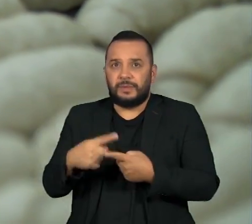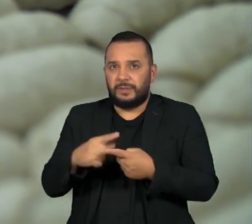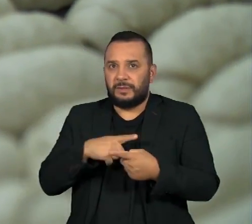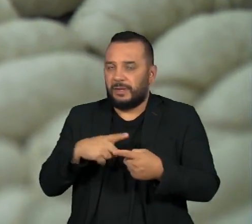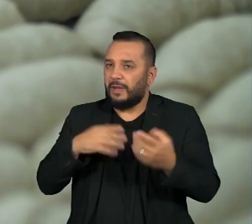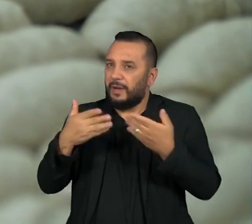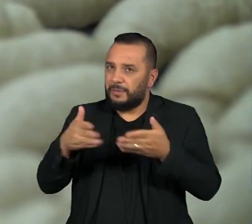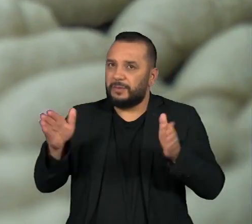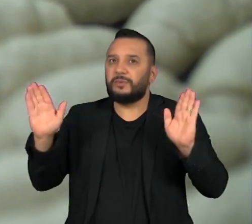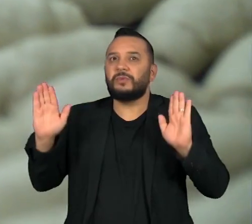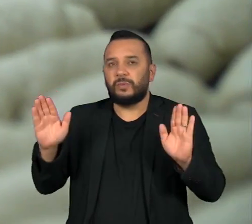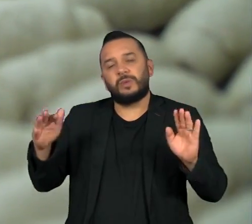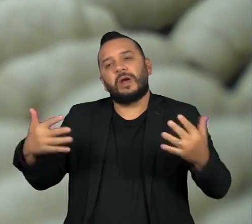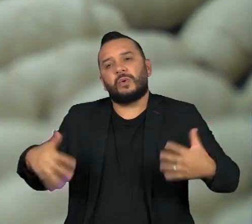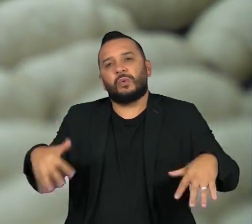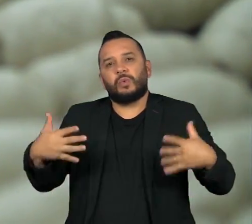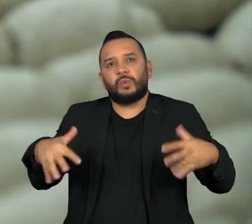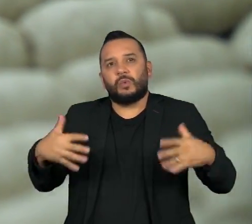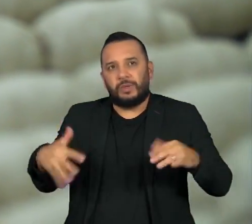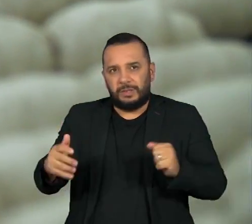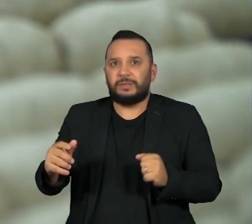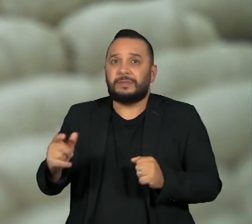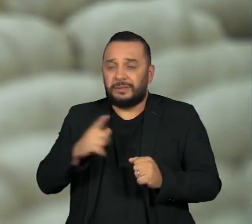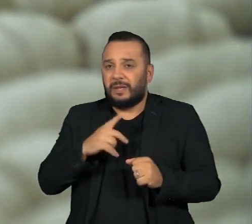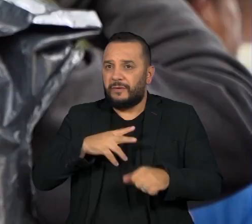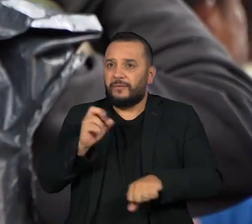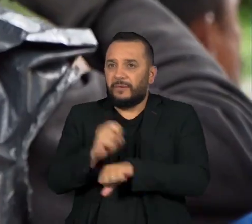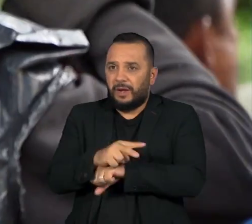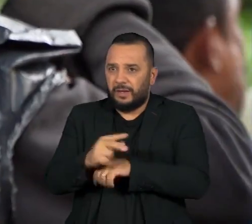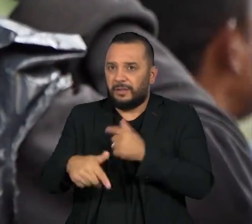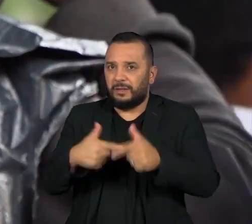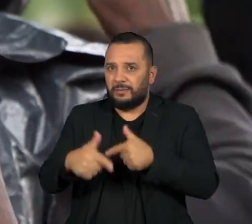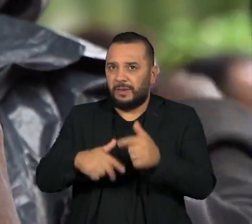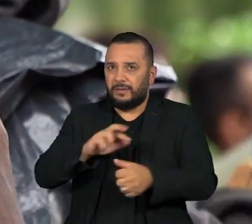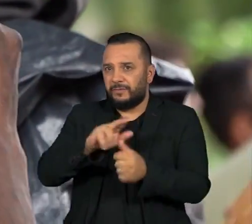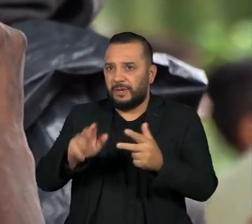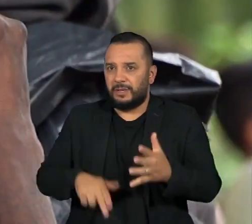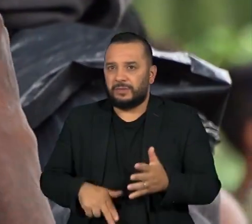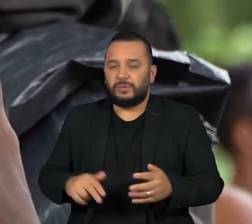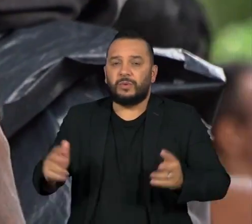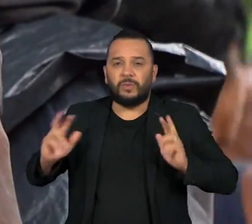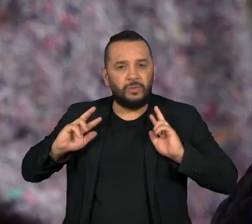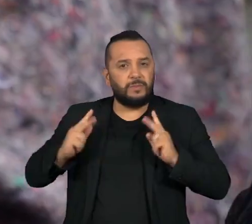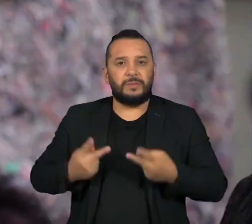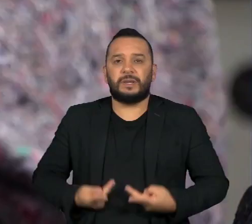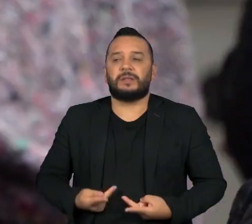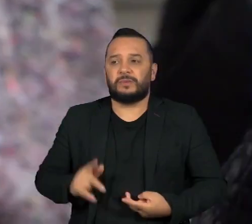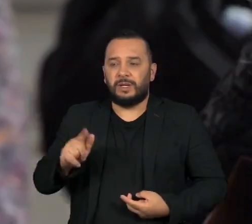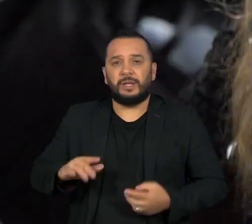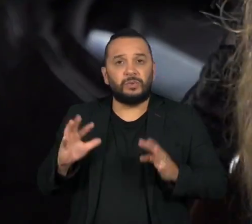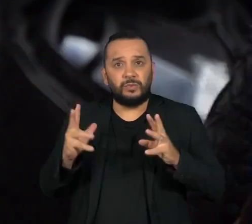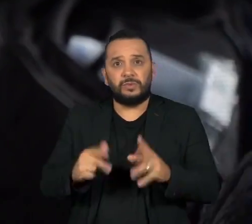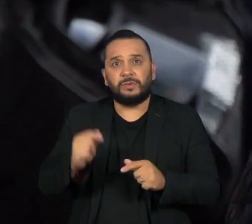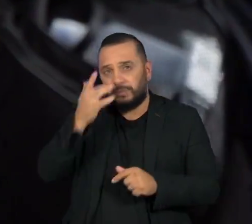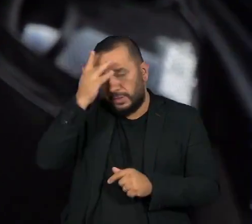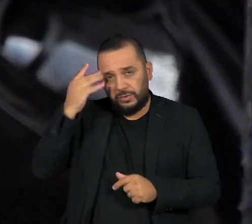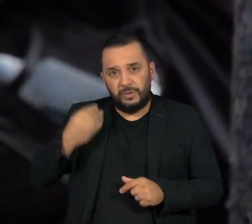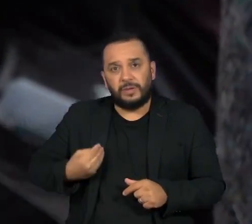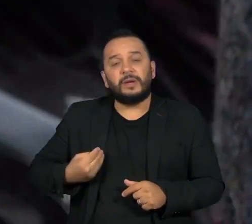muito extenso. Tem bastante vaga no mercado de trabalho. O ser humano é um todo. Quem está na rua